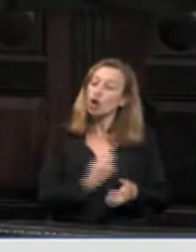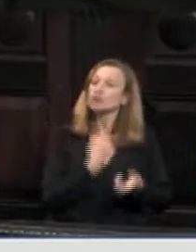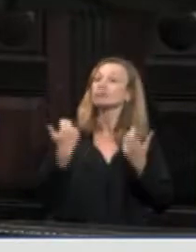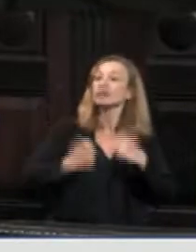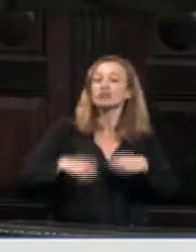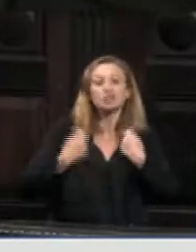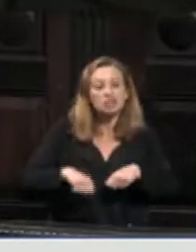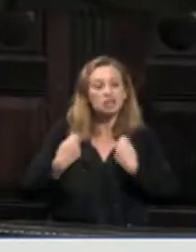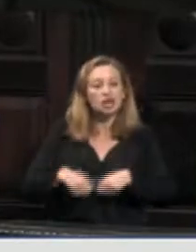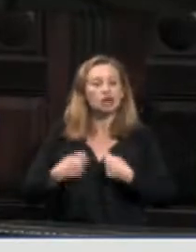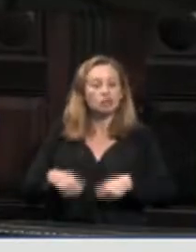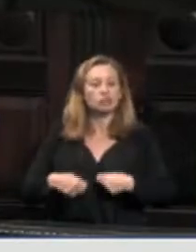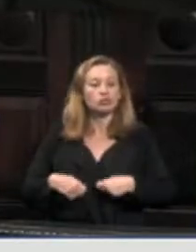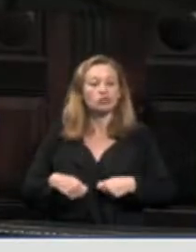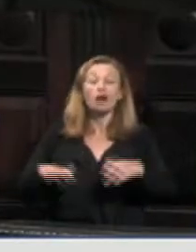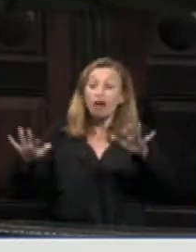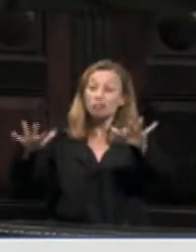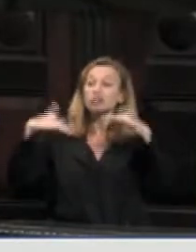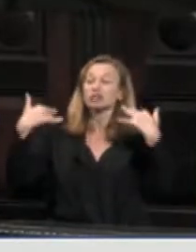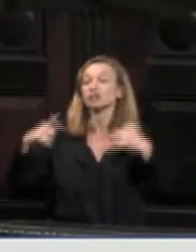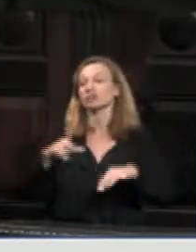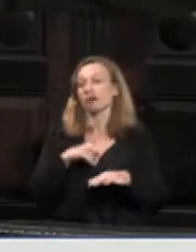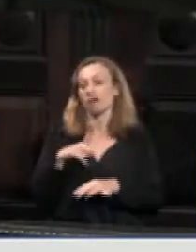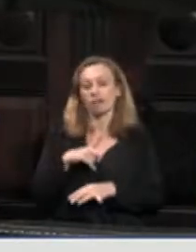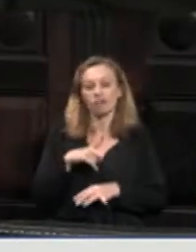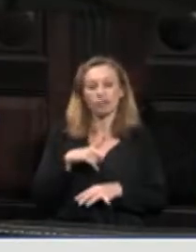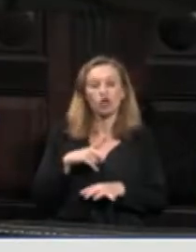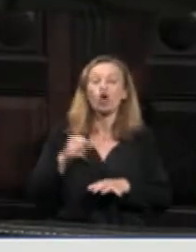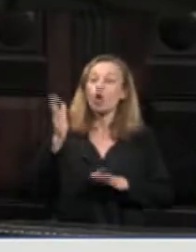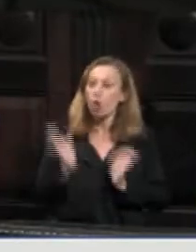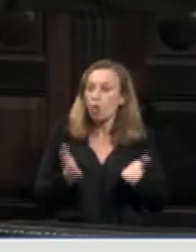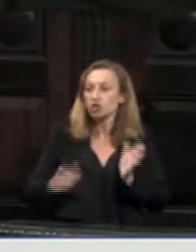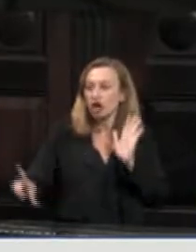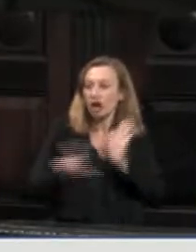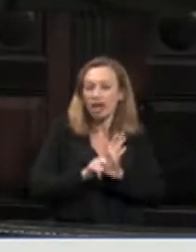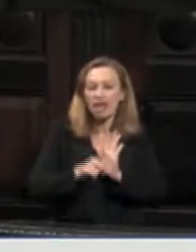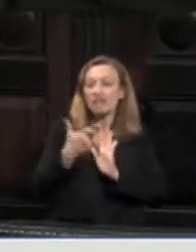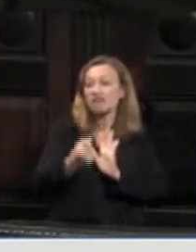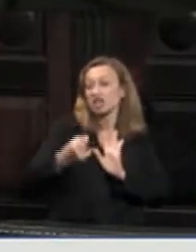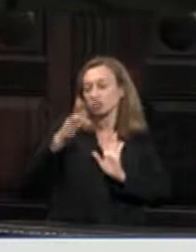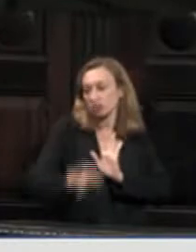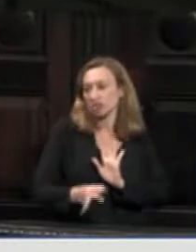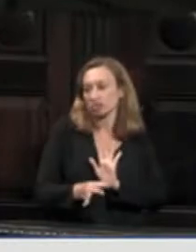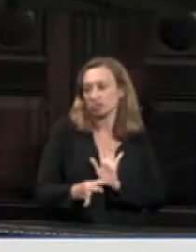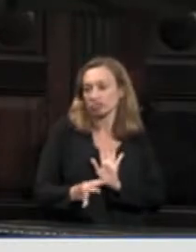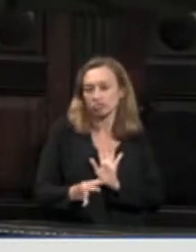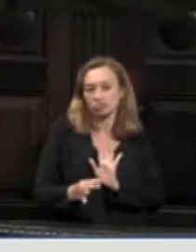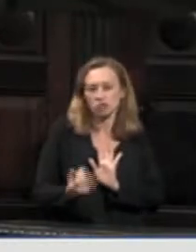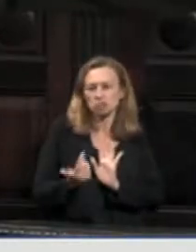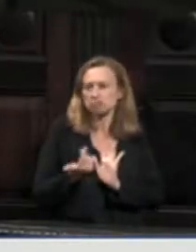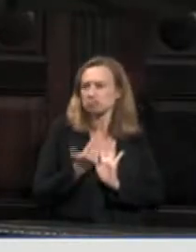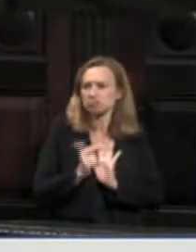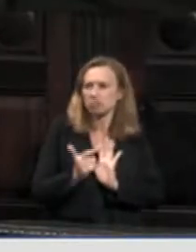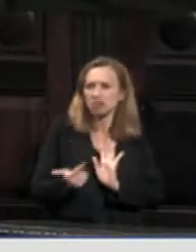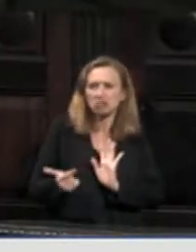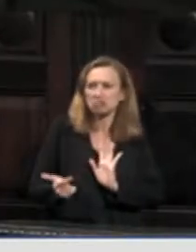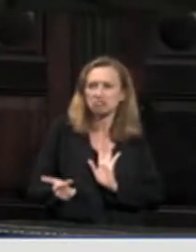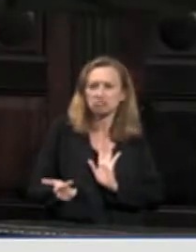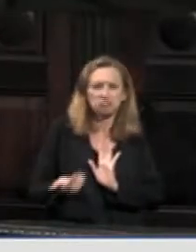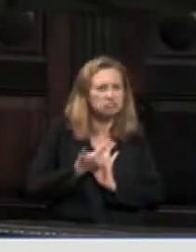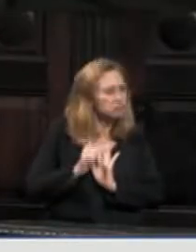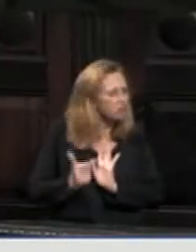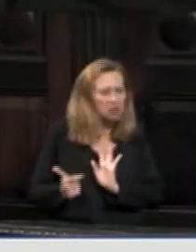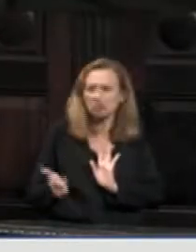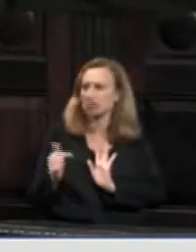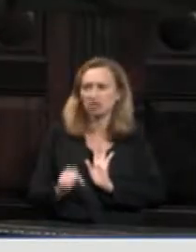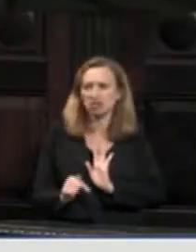pertinentes. Hoje, a lei estabelece 20%. Eu não tenho